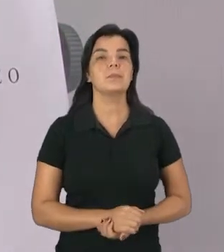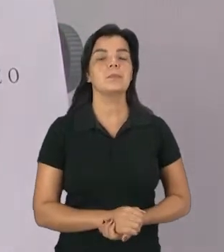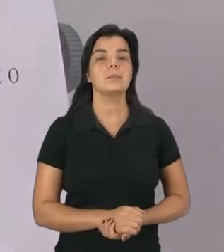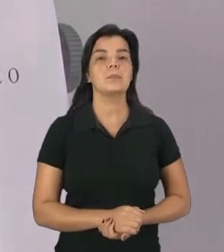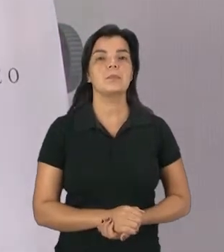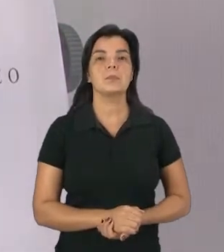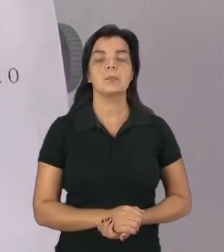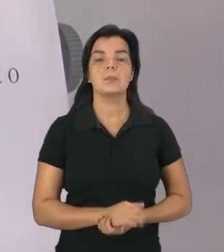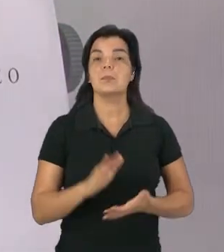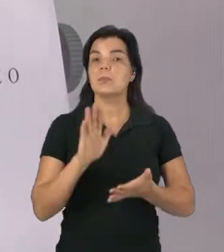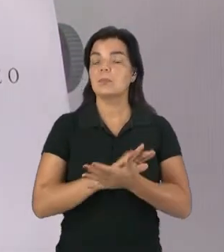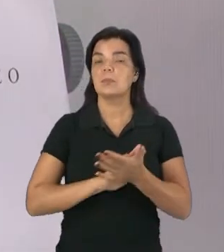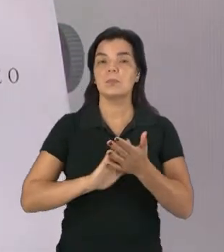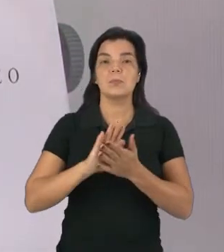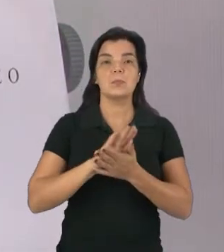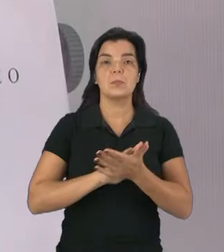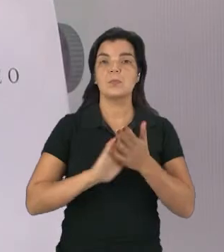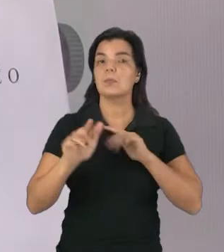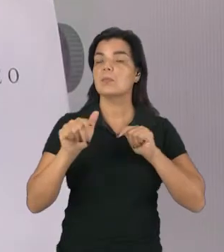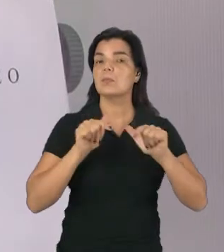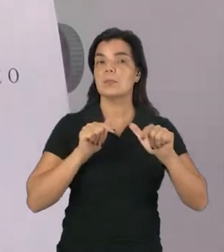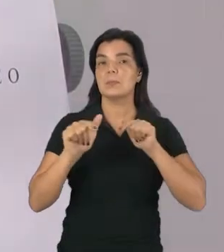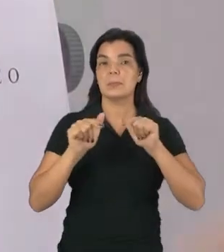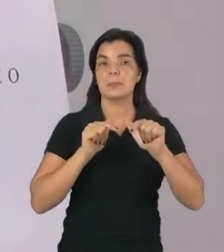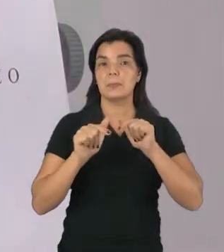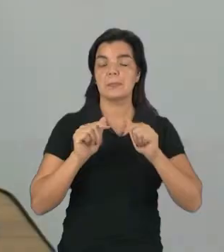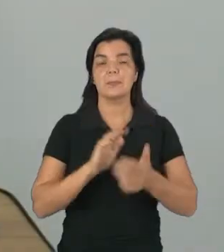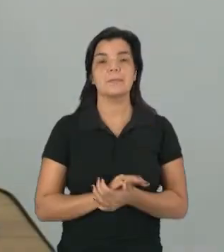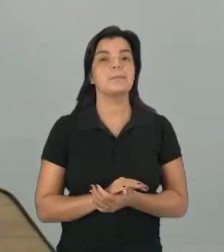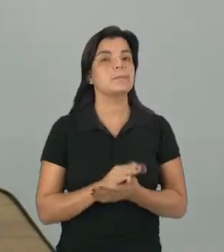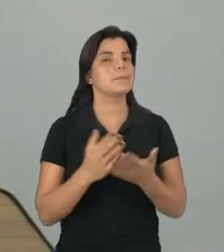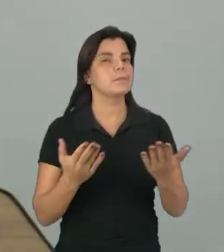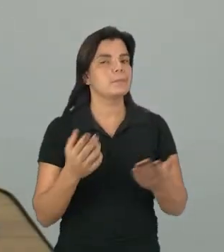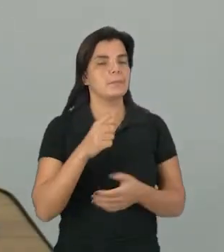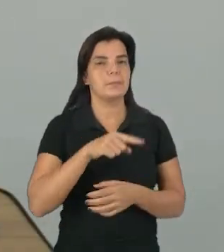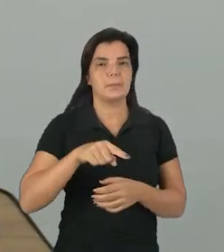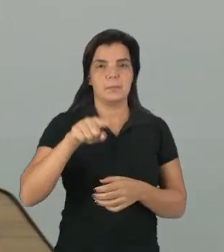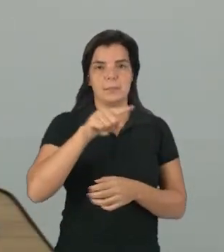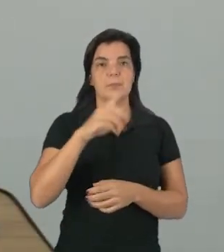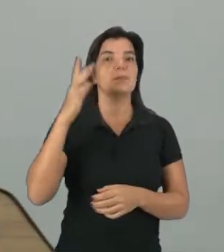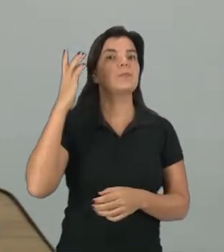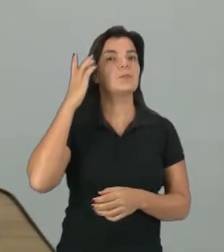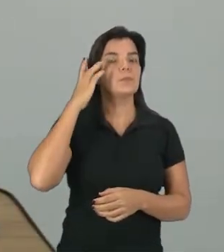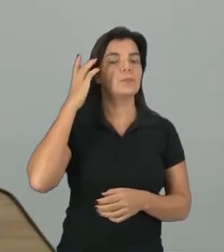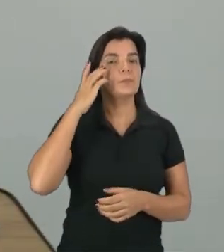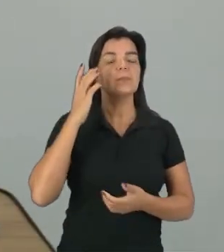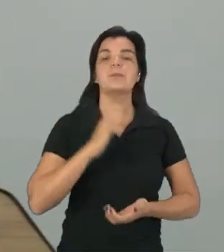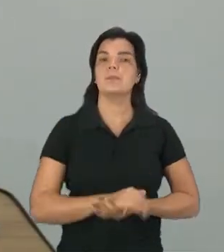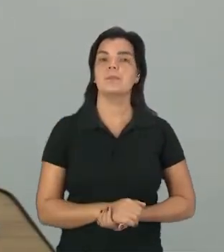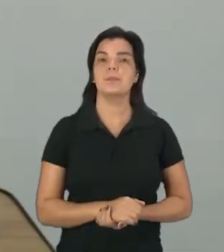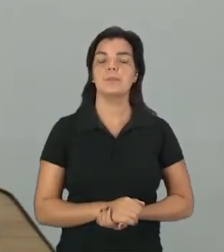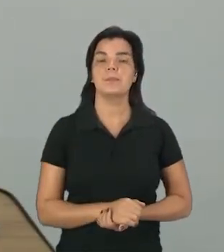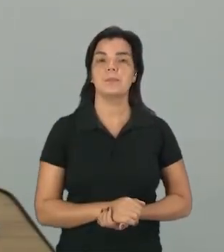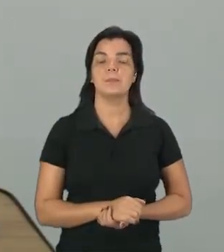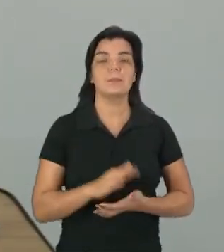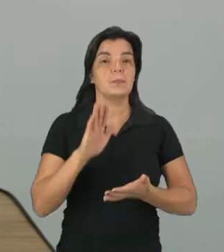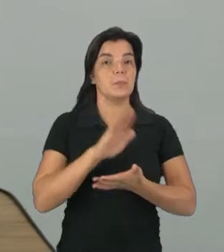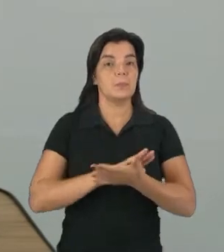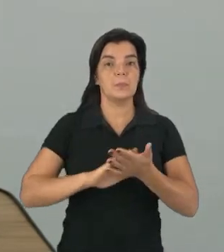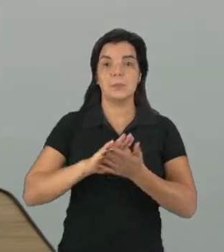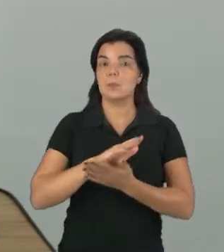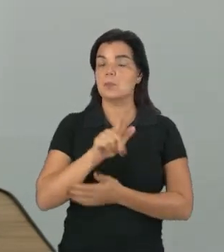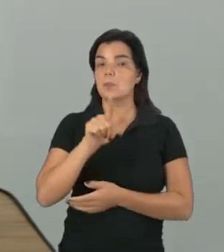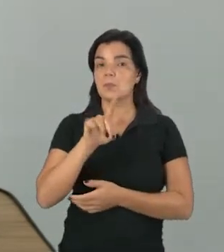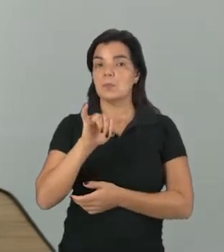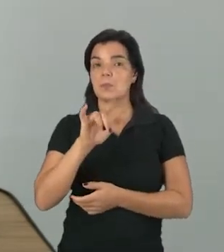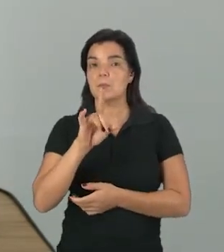que dizer nada de trabalho? E aí, o que vocês acham? Esse nada de lida,